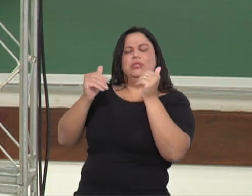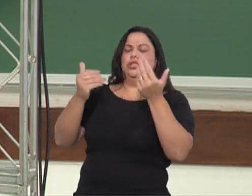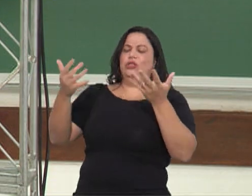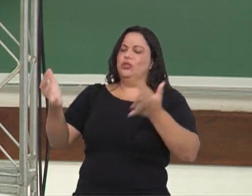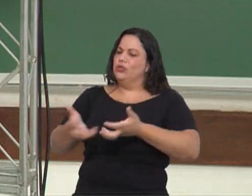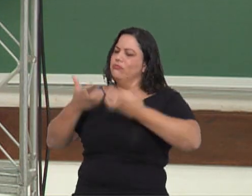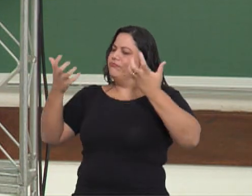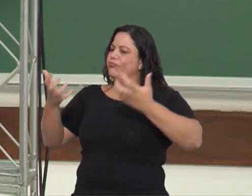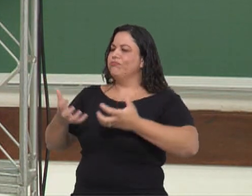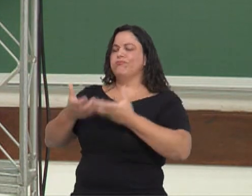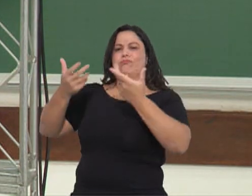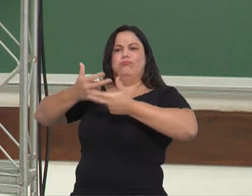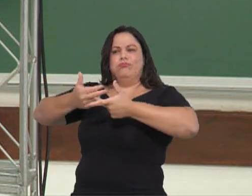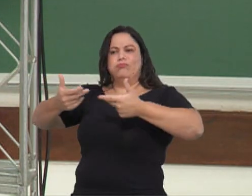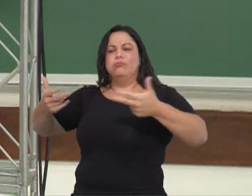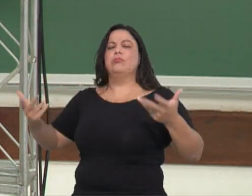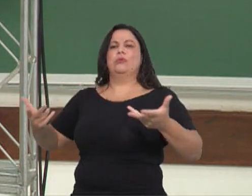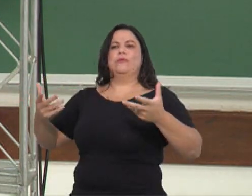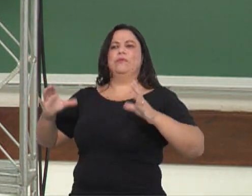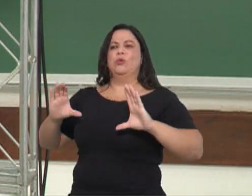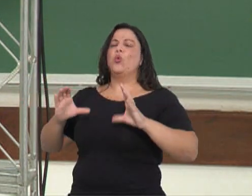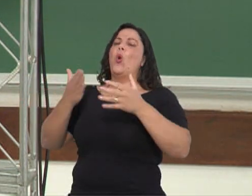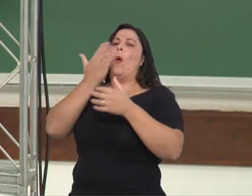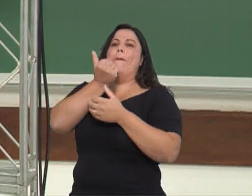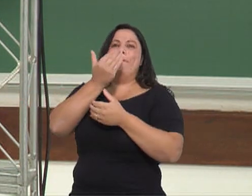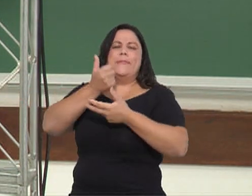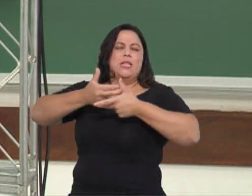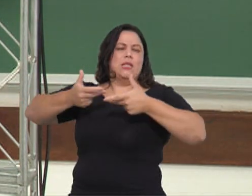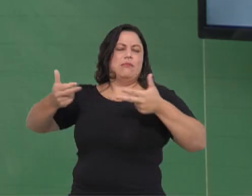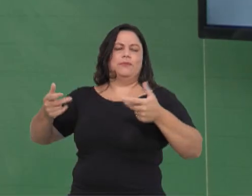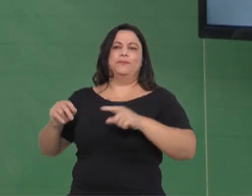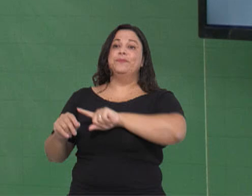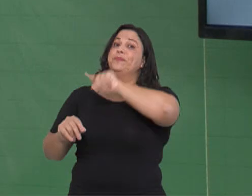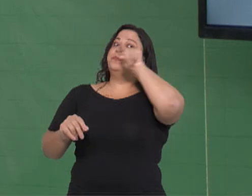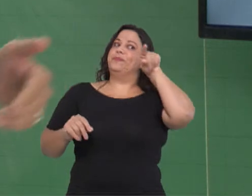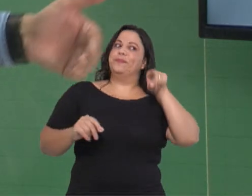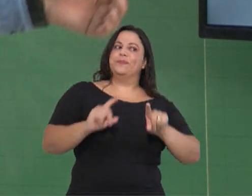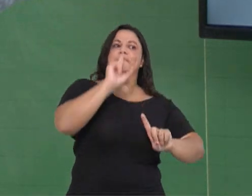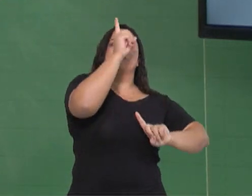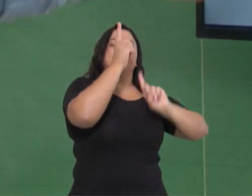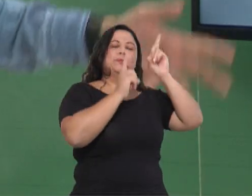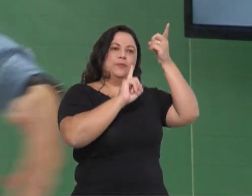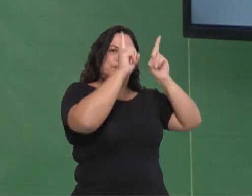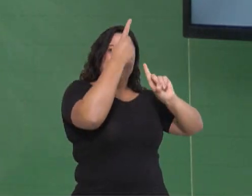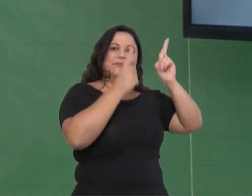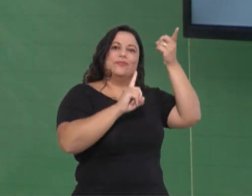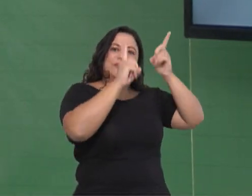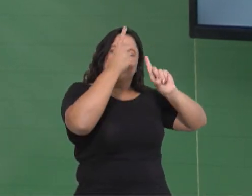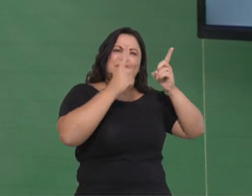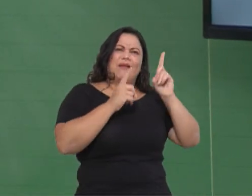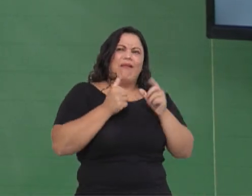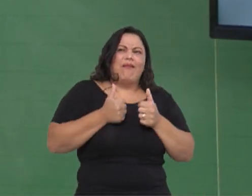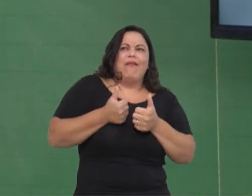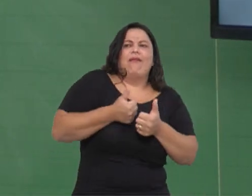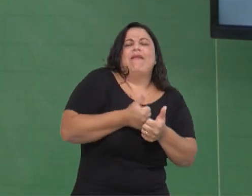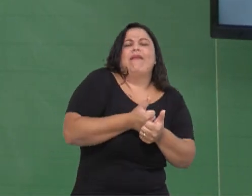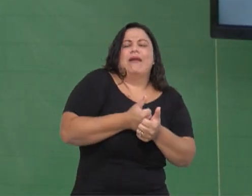folclórica popular, tem a mesma origem. O carnaval é muito próximo das festas